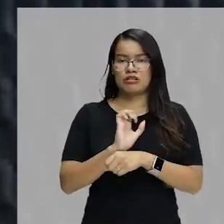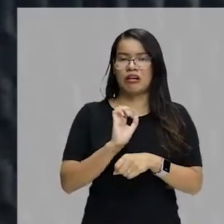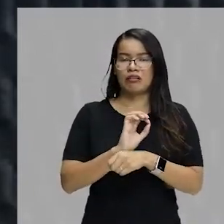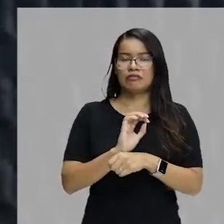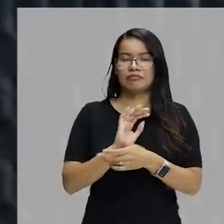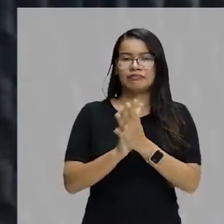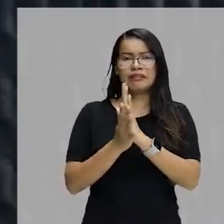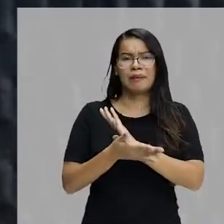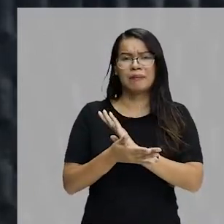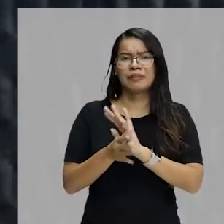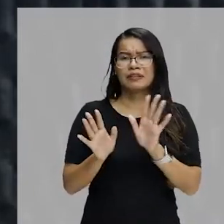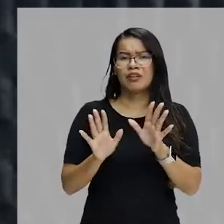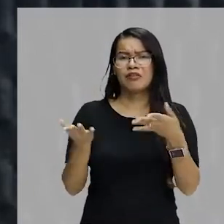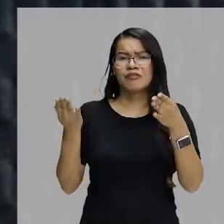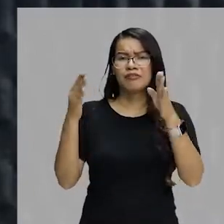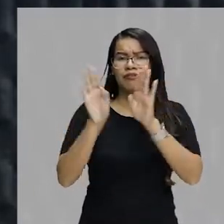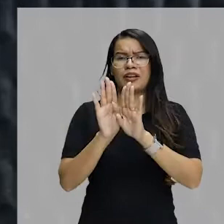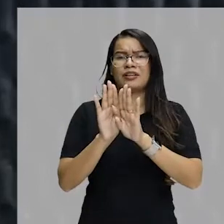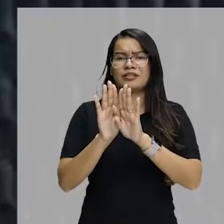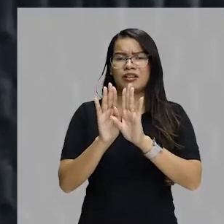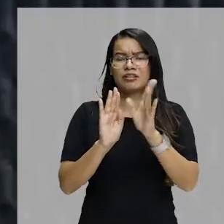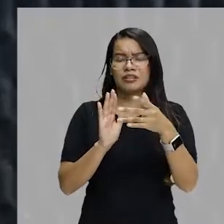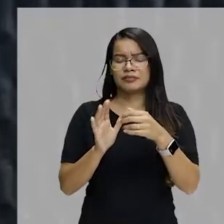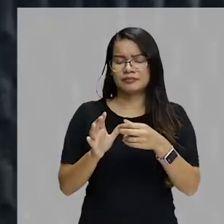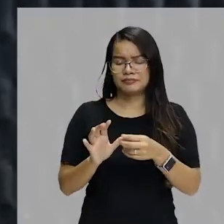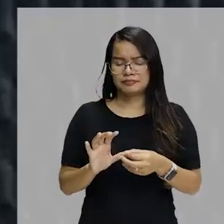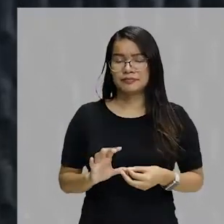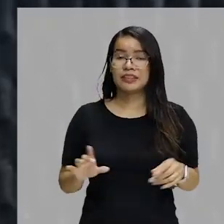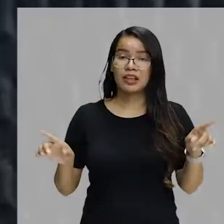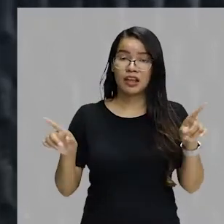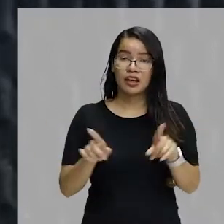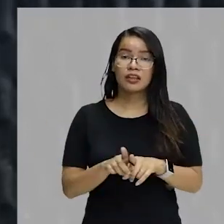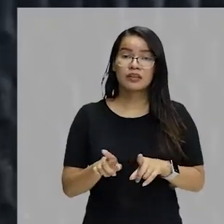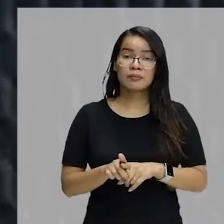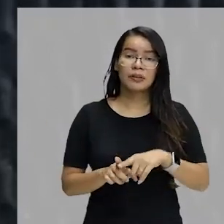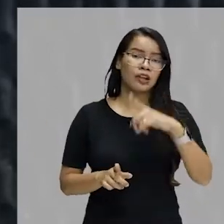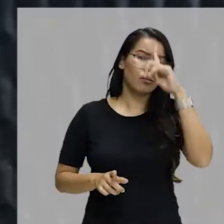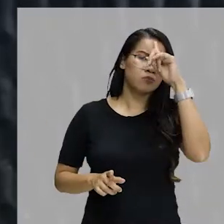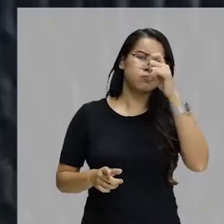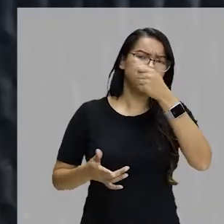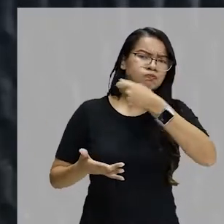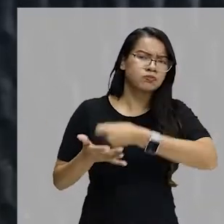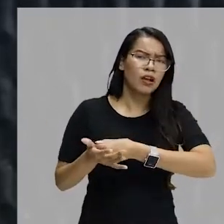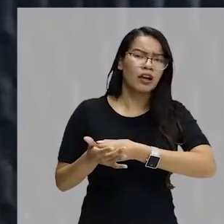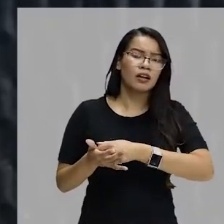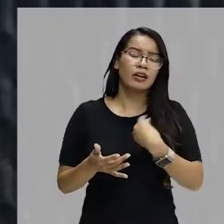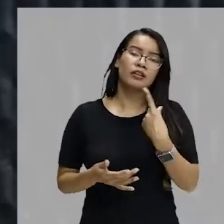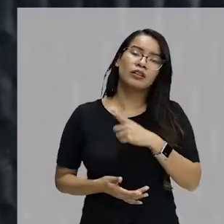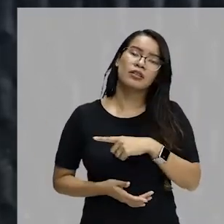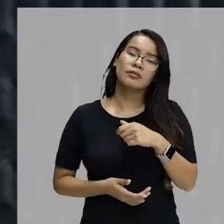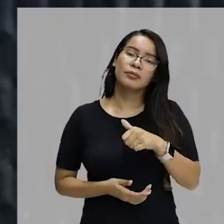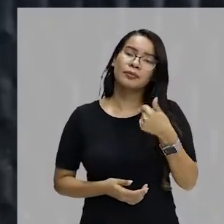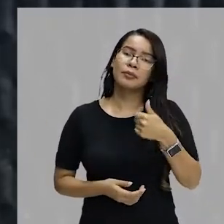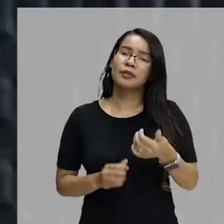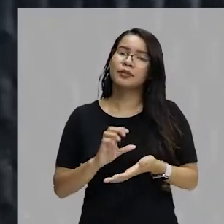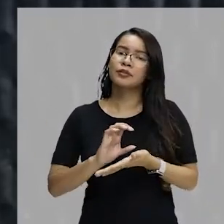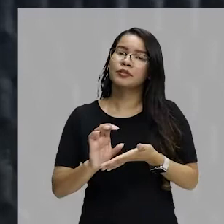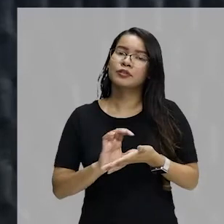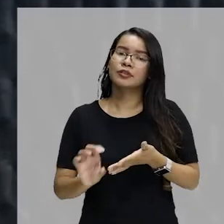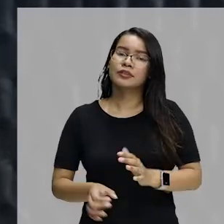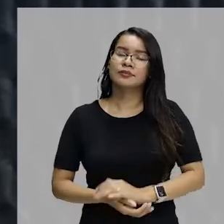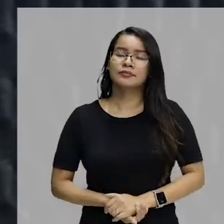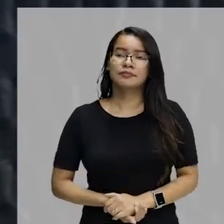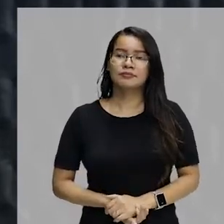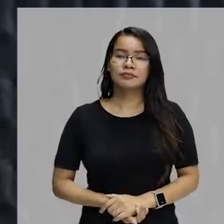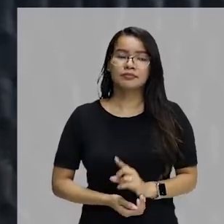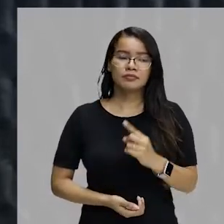Então, ele fecha a Assembleia Nacional Constituinte e ele outorga, ele impõe a nossa primeira Constituição.